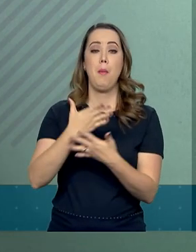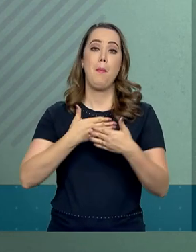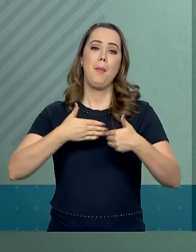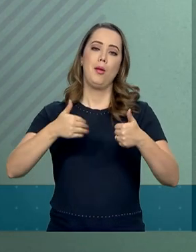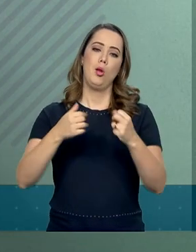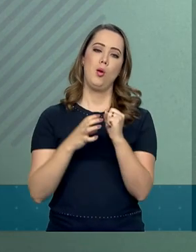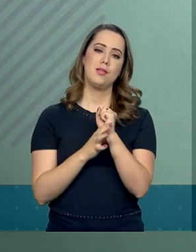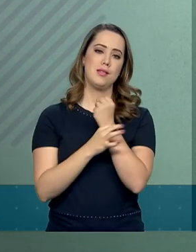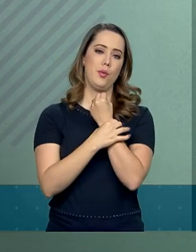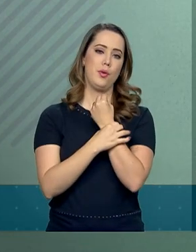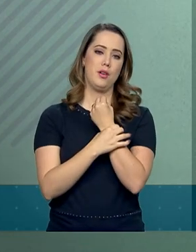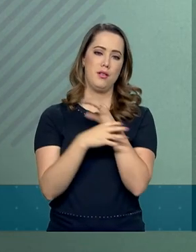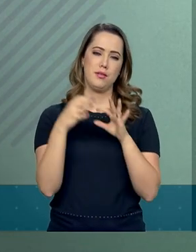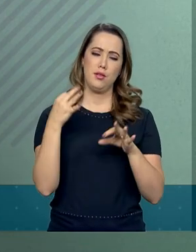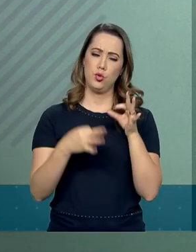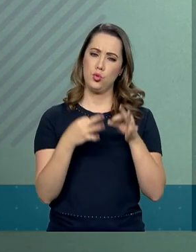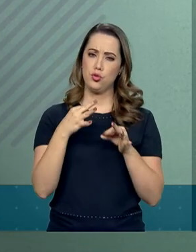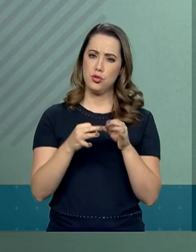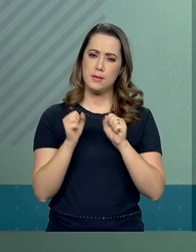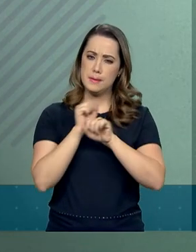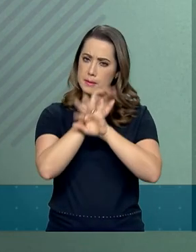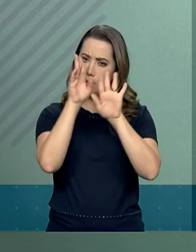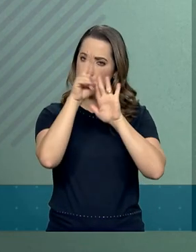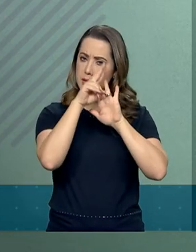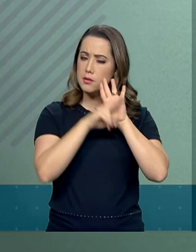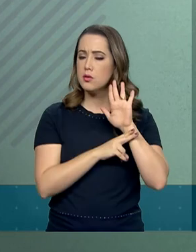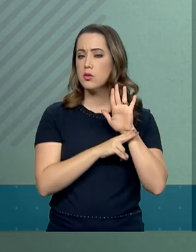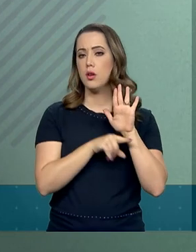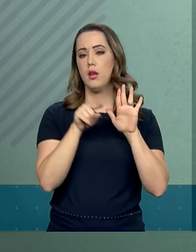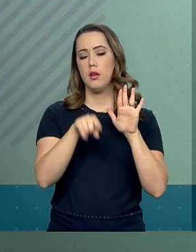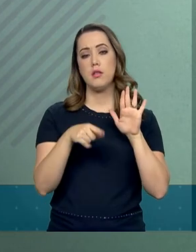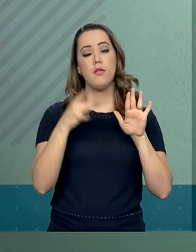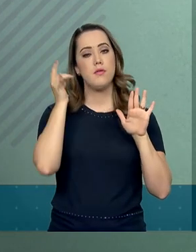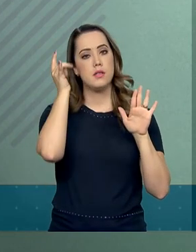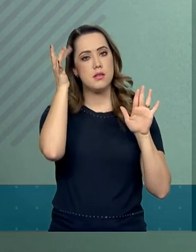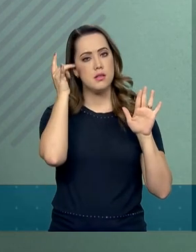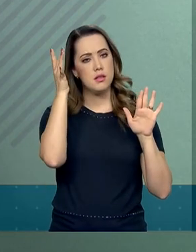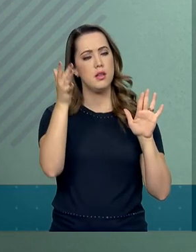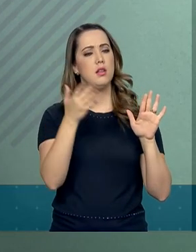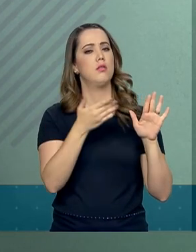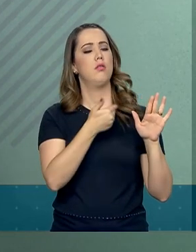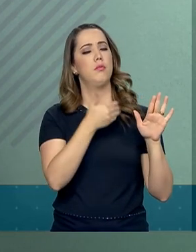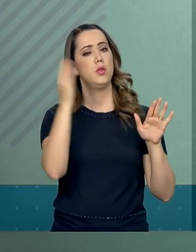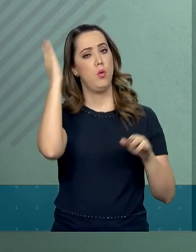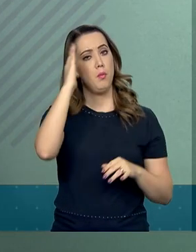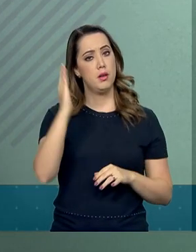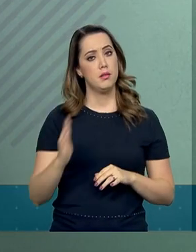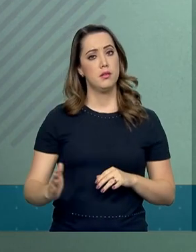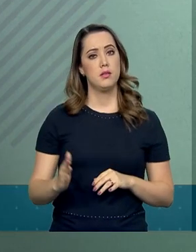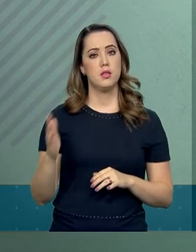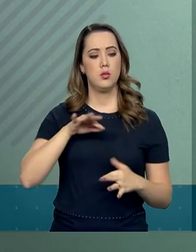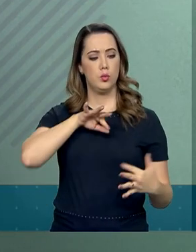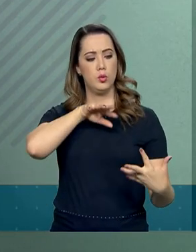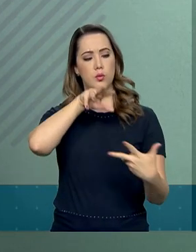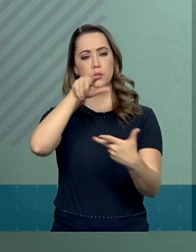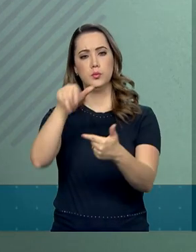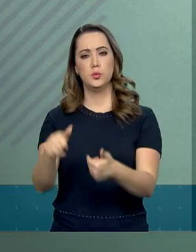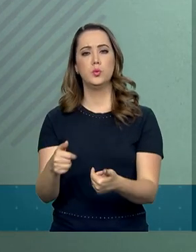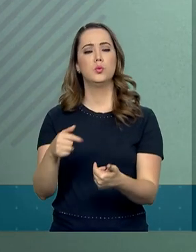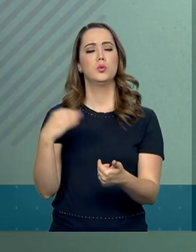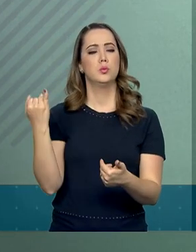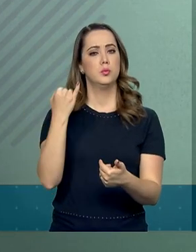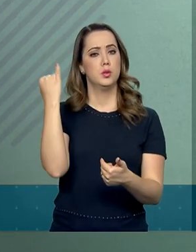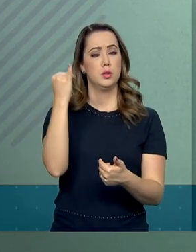transparência de regras irão facilitar a inserção do brasil nas cadeias globais de valor